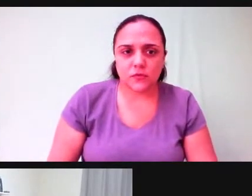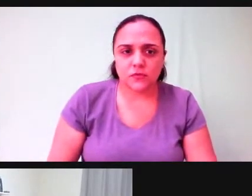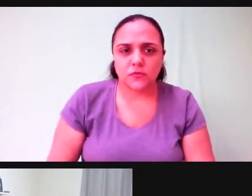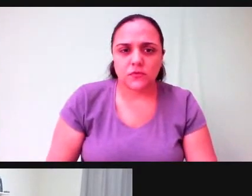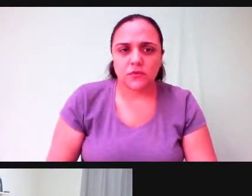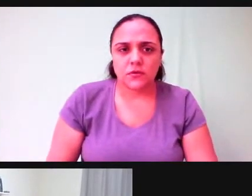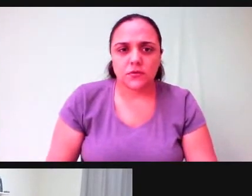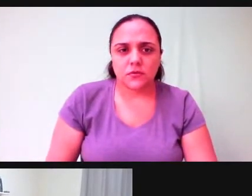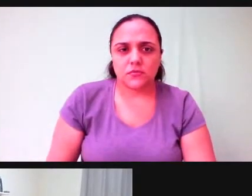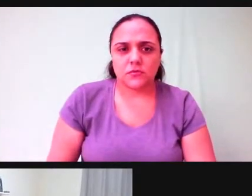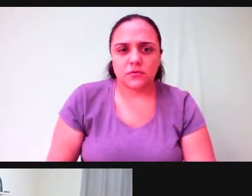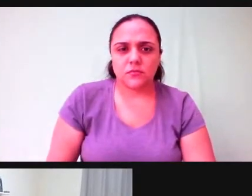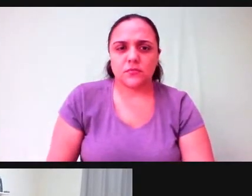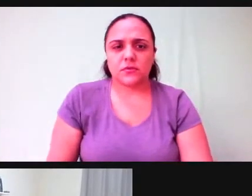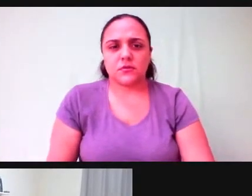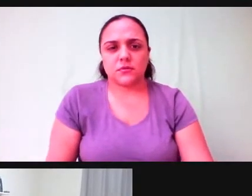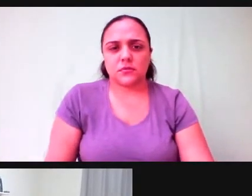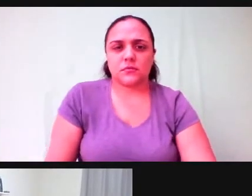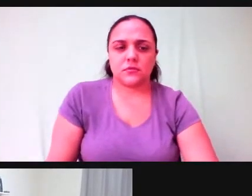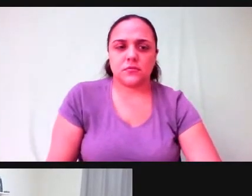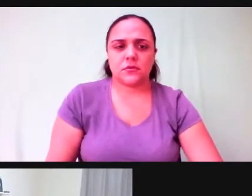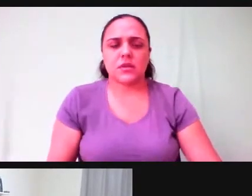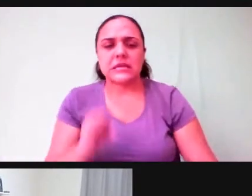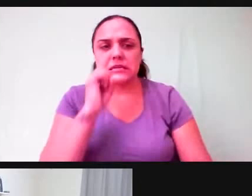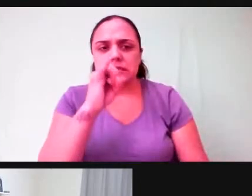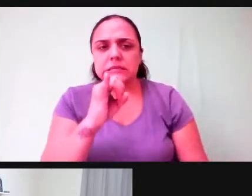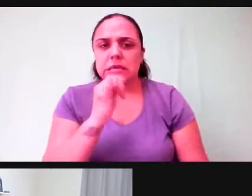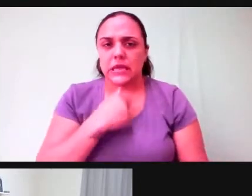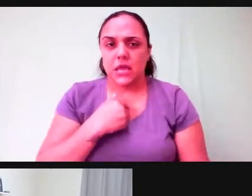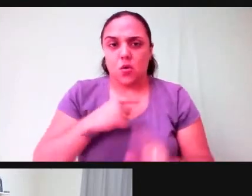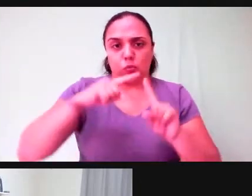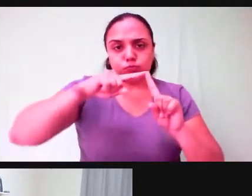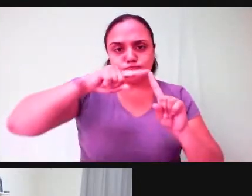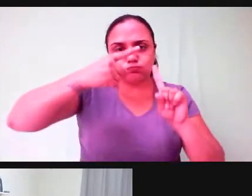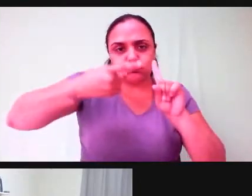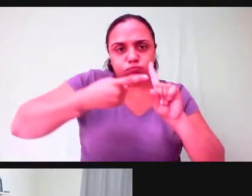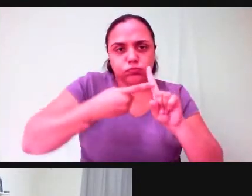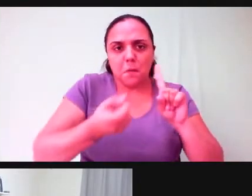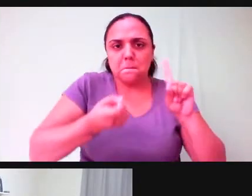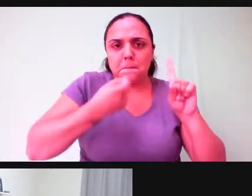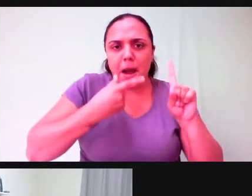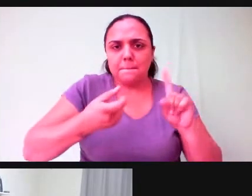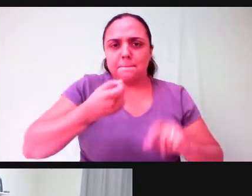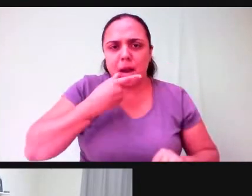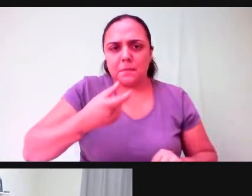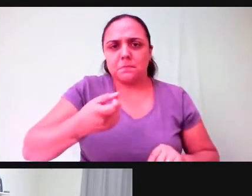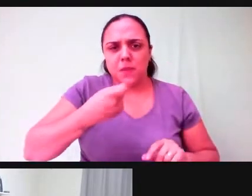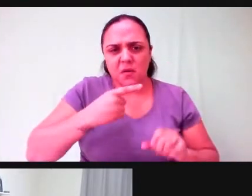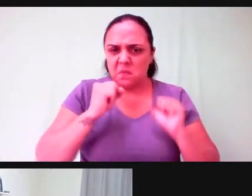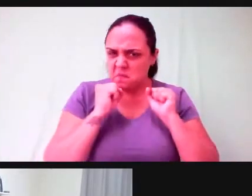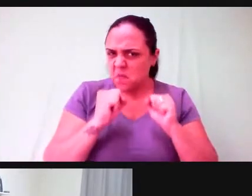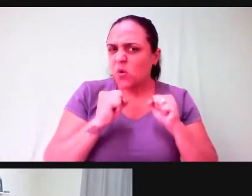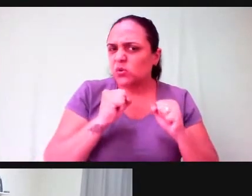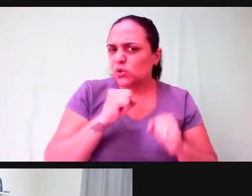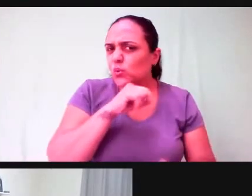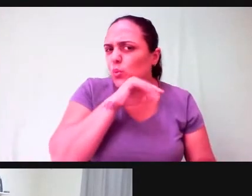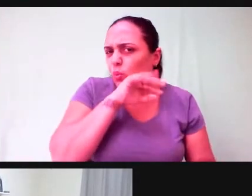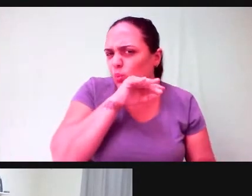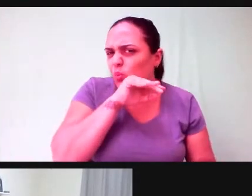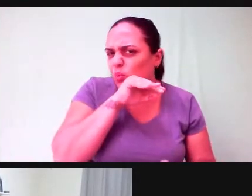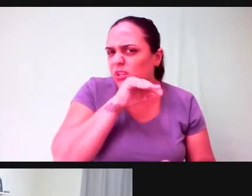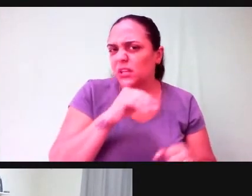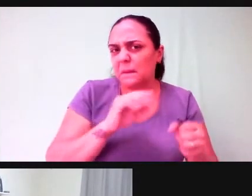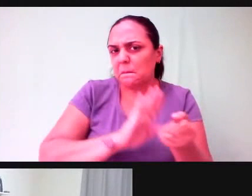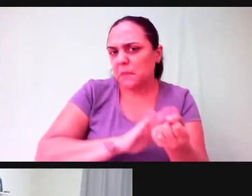O Lucas Fernandes, ele pergunta, o uso de antibióticos na gestação ou no bebê pode favorecer a expressão